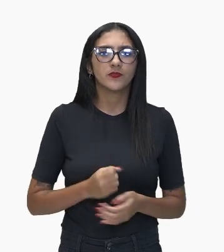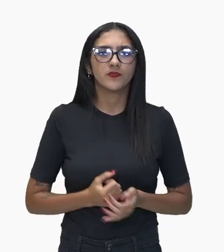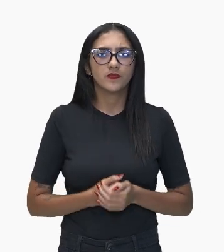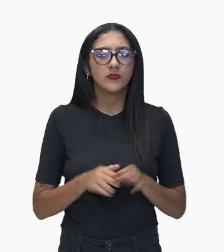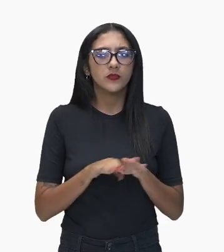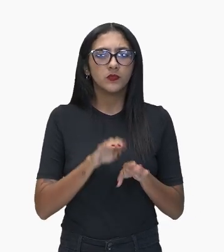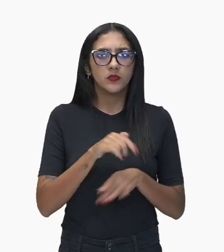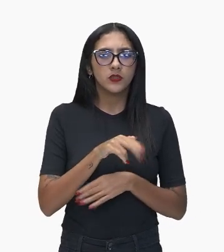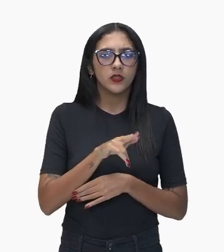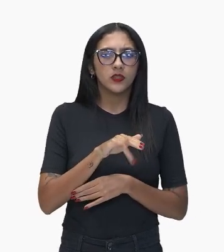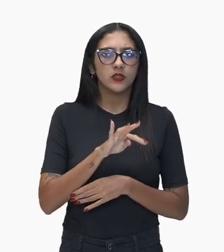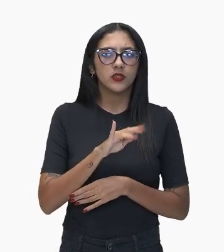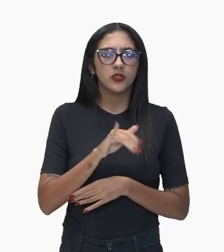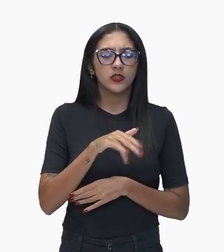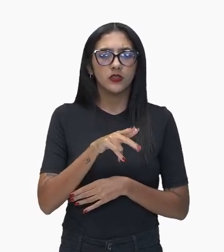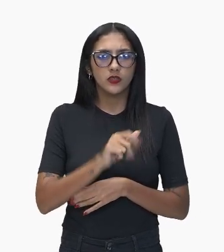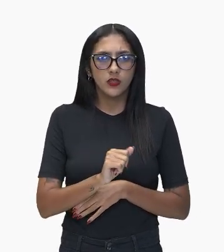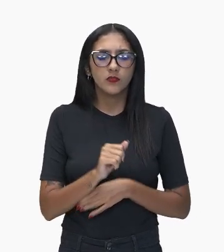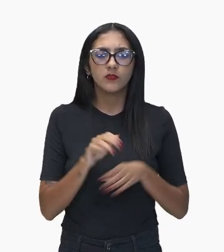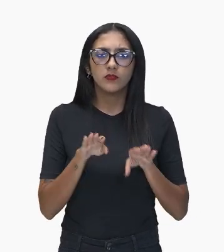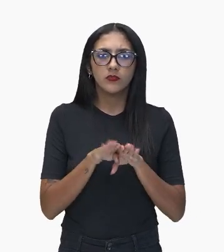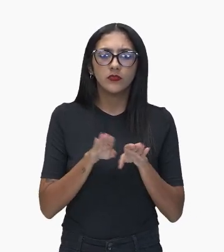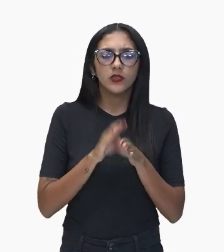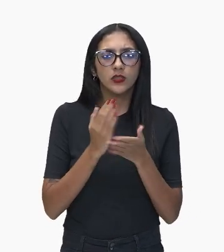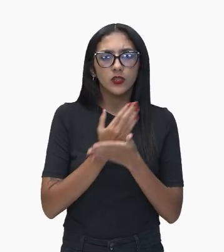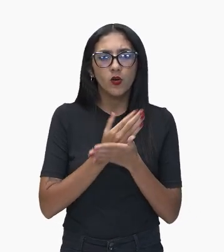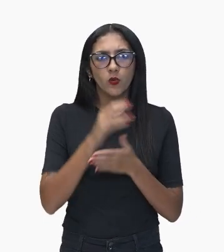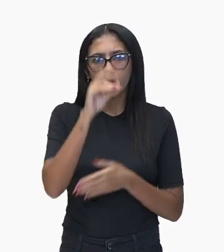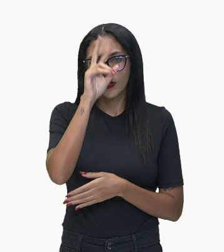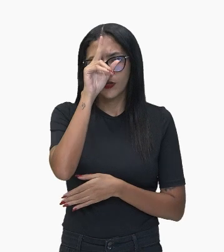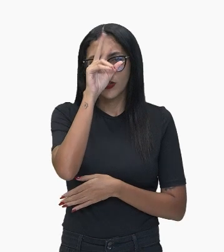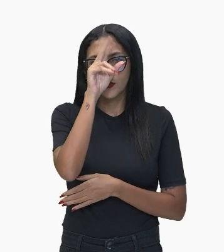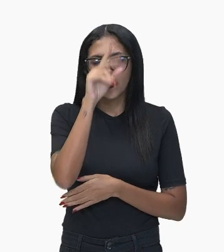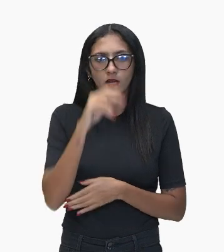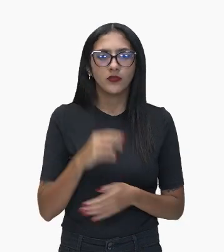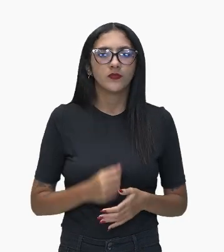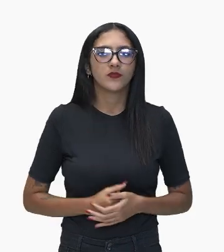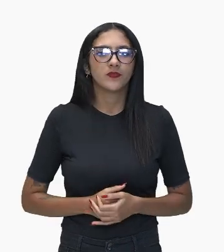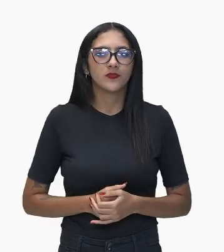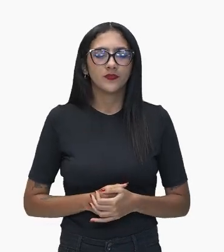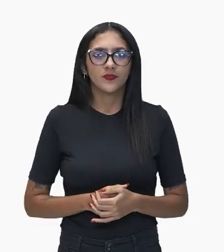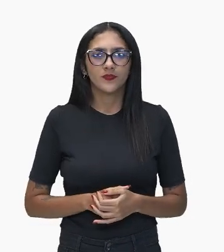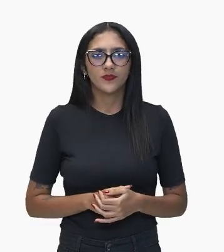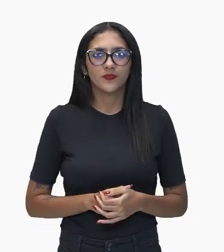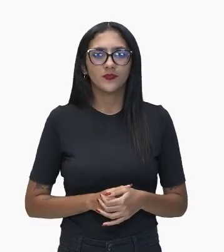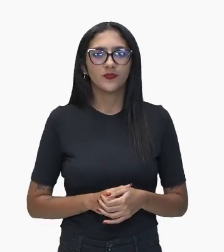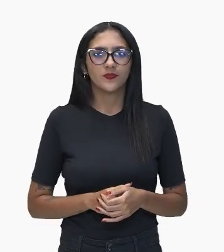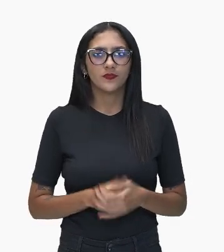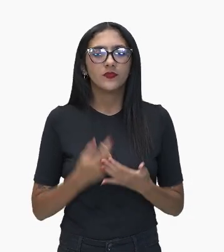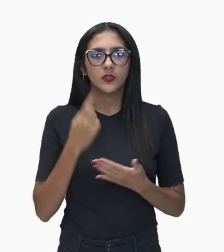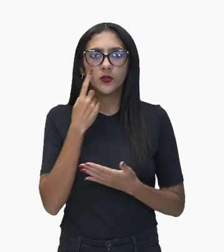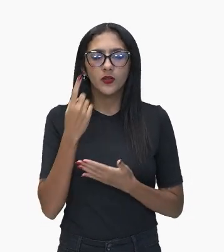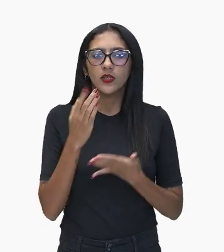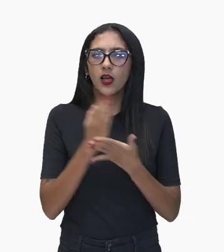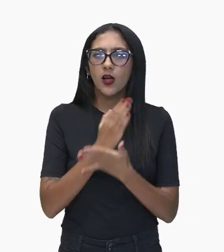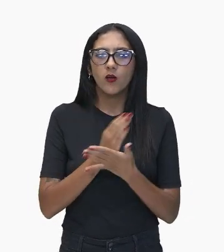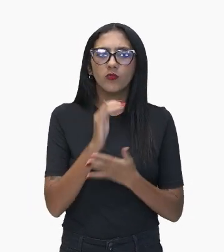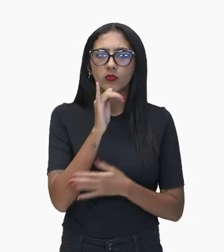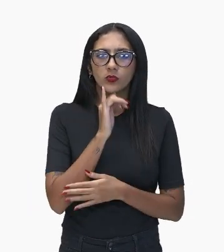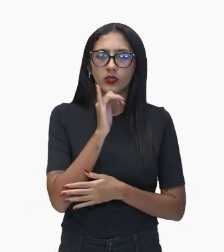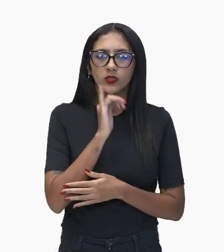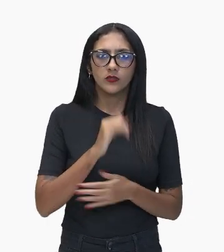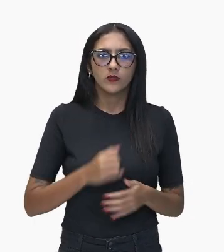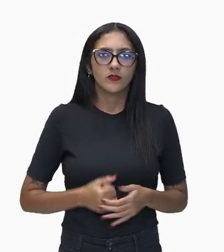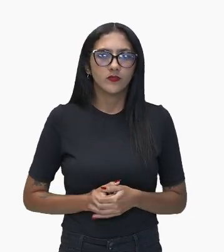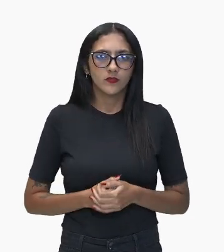animais, e a quitina, que está presente em artrópodes e animais. Tá, ok? Então, esses são alguns exemplos. Então, vamos ver agora